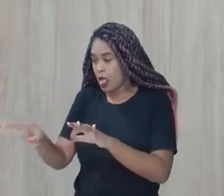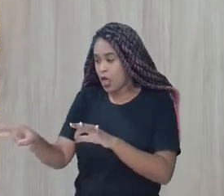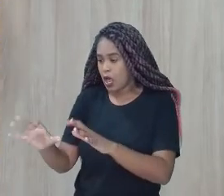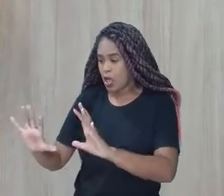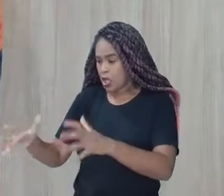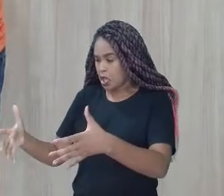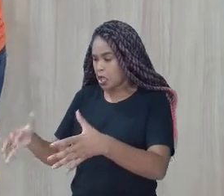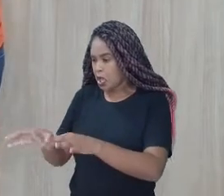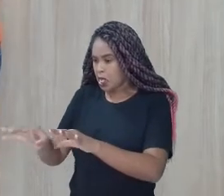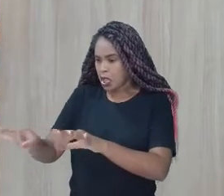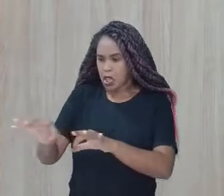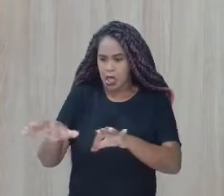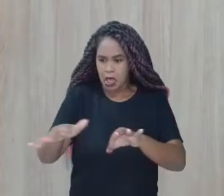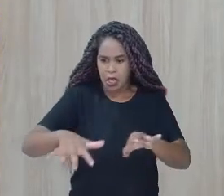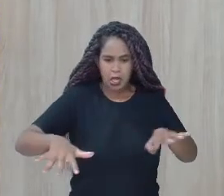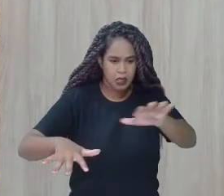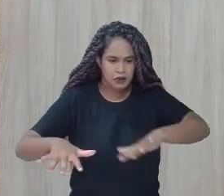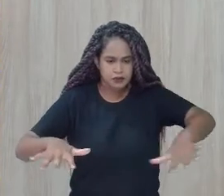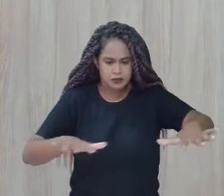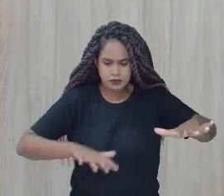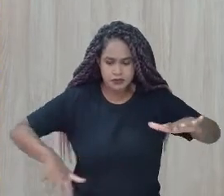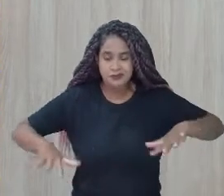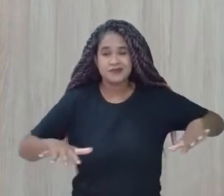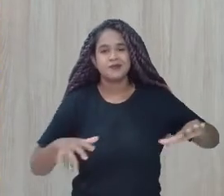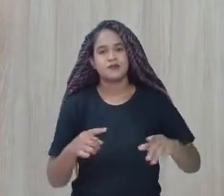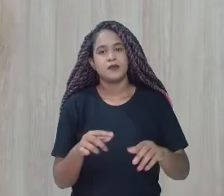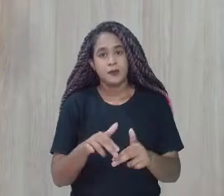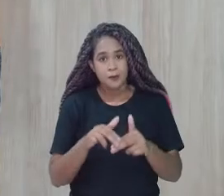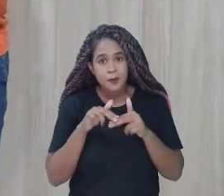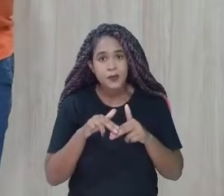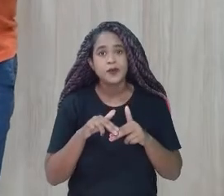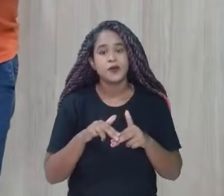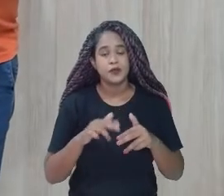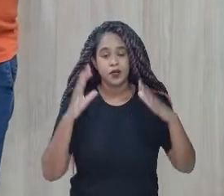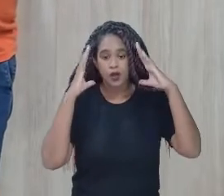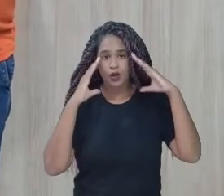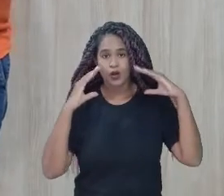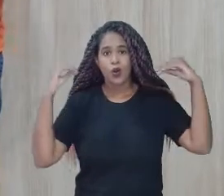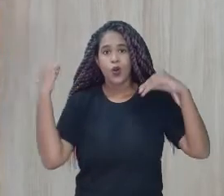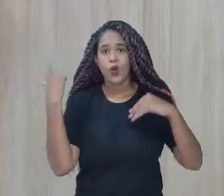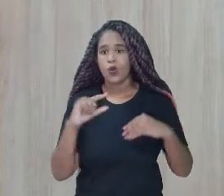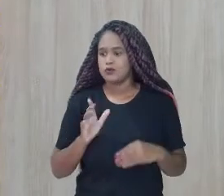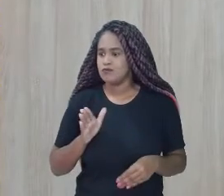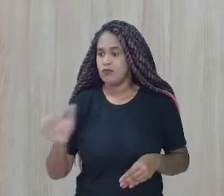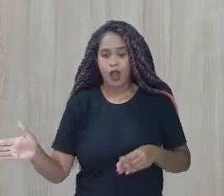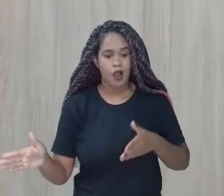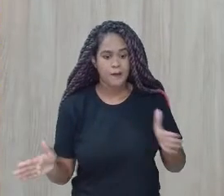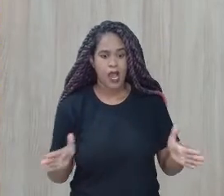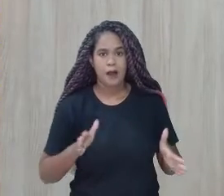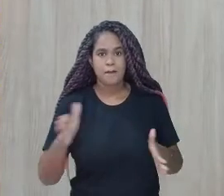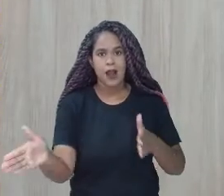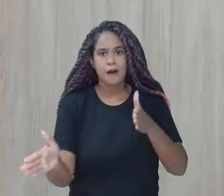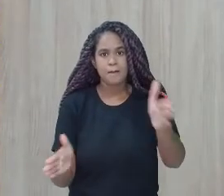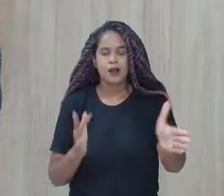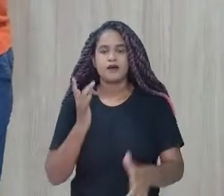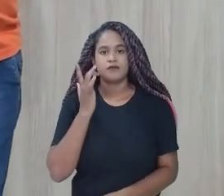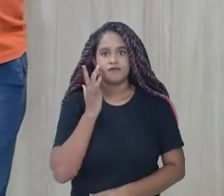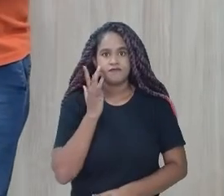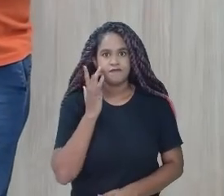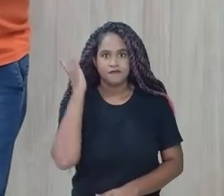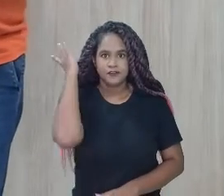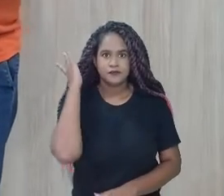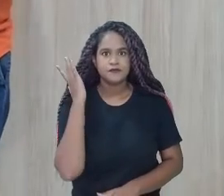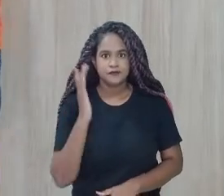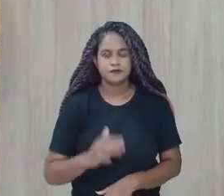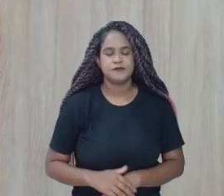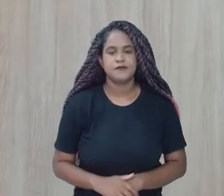devido a isso, né, eles tiveram condições, né, de invadir e de